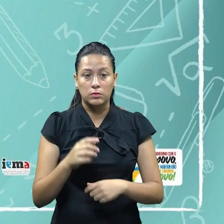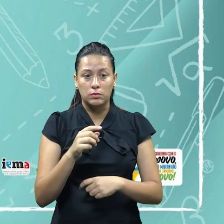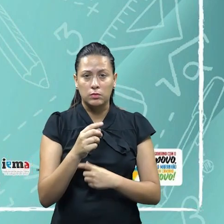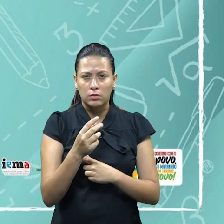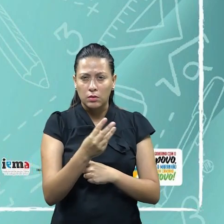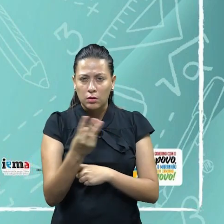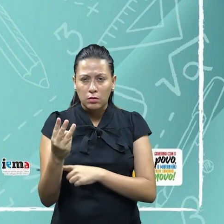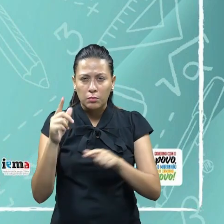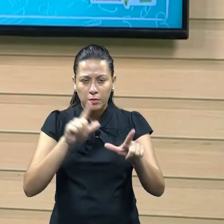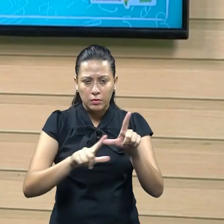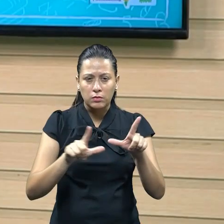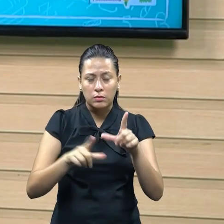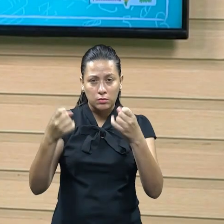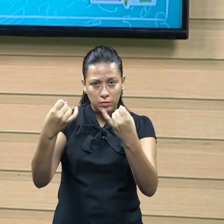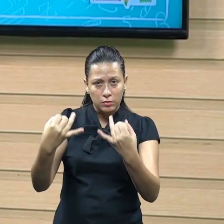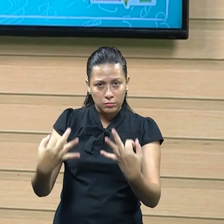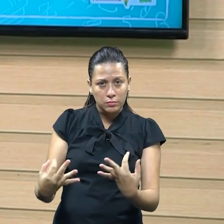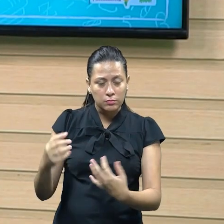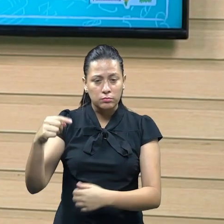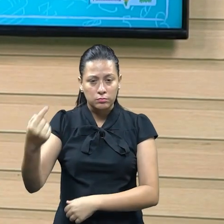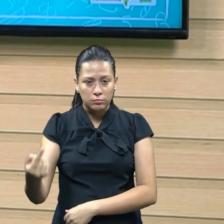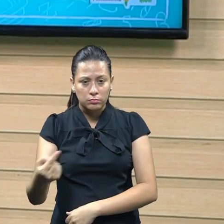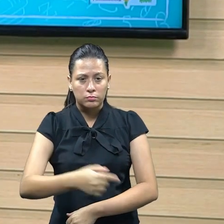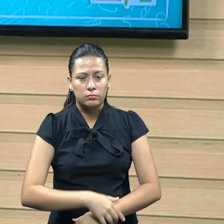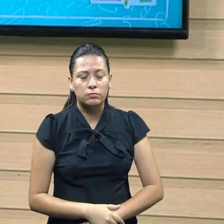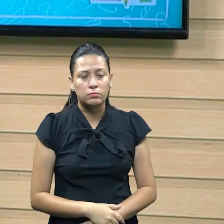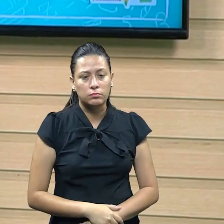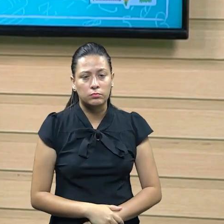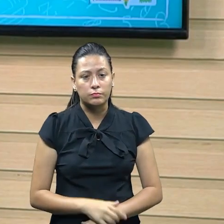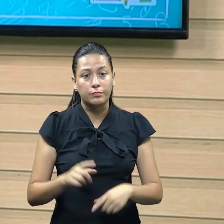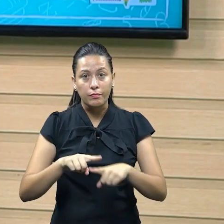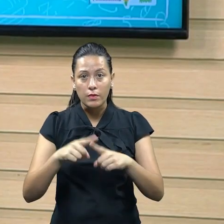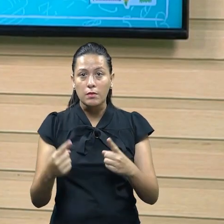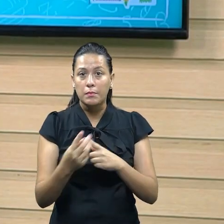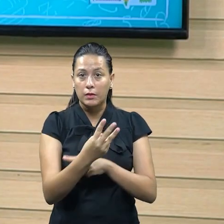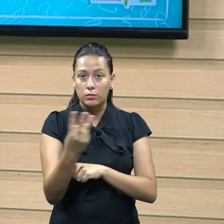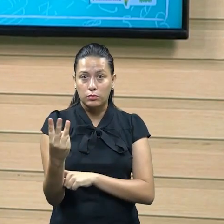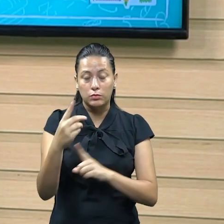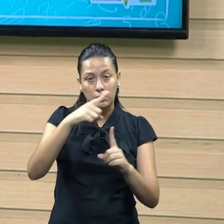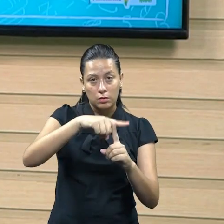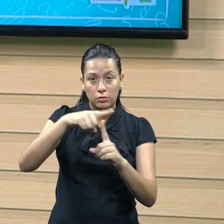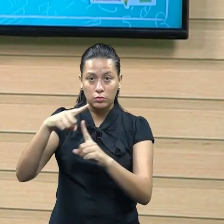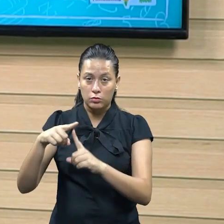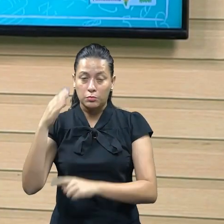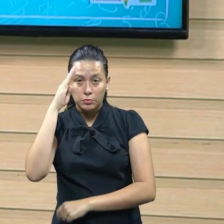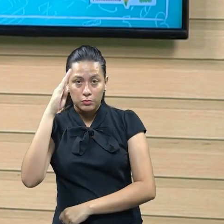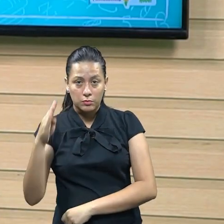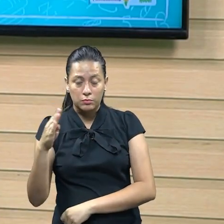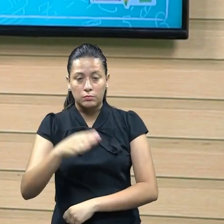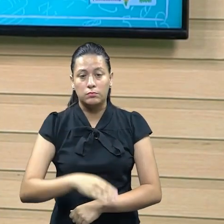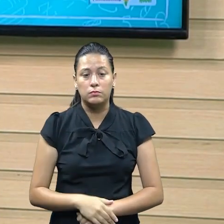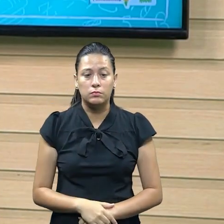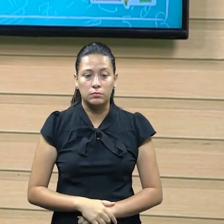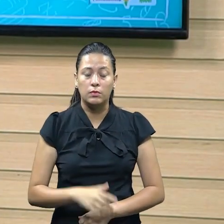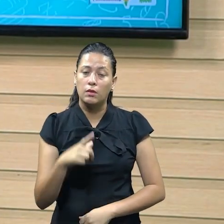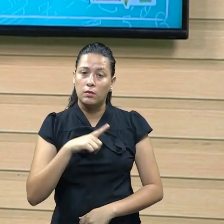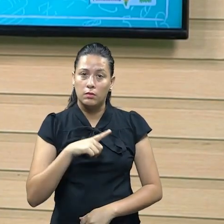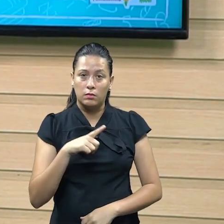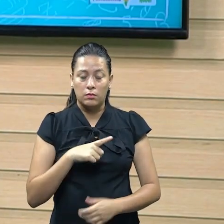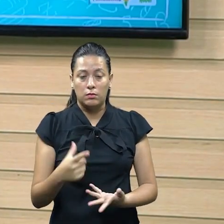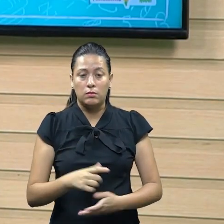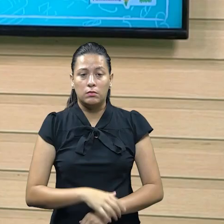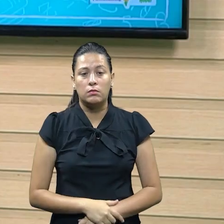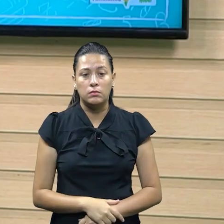vai ser explicada a seguir. Mas são esses 3 tipos de aterramento principais. E eles também têm